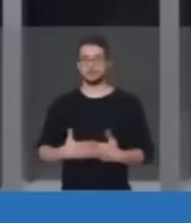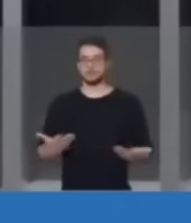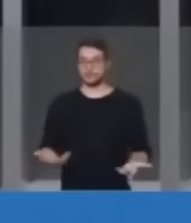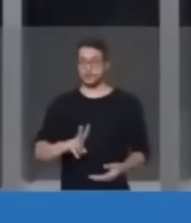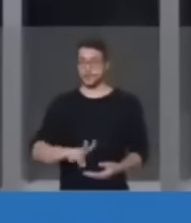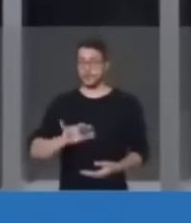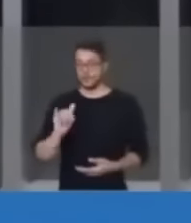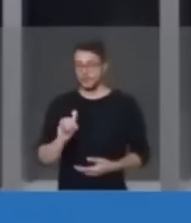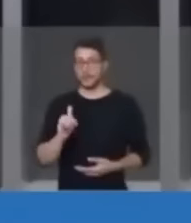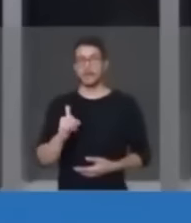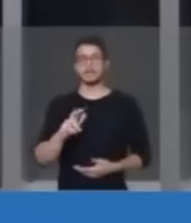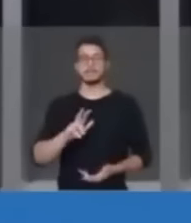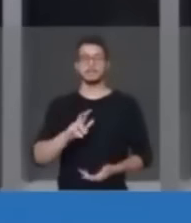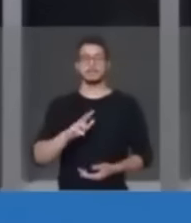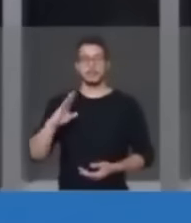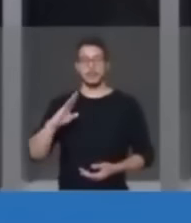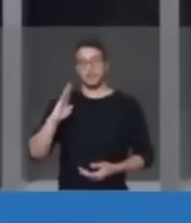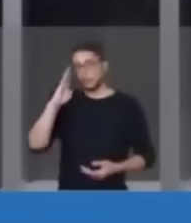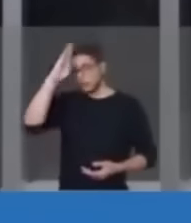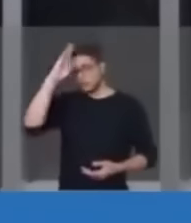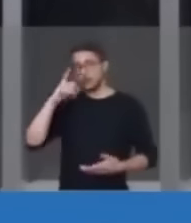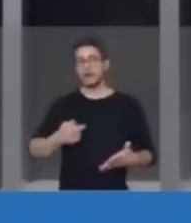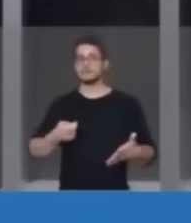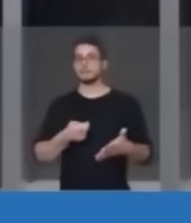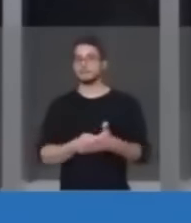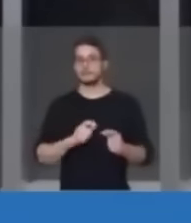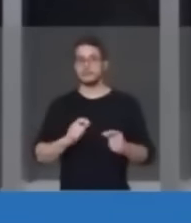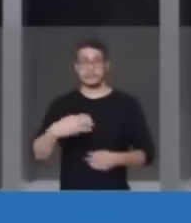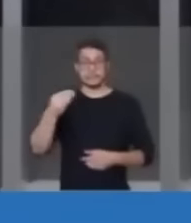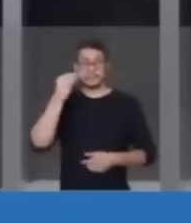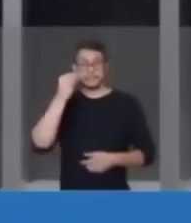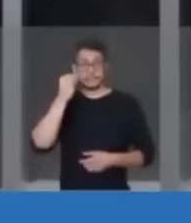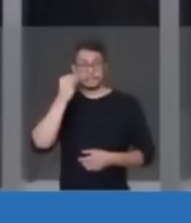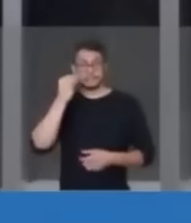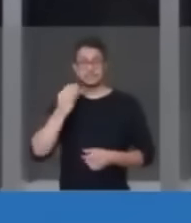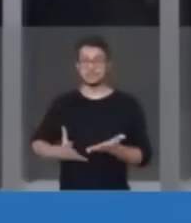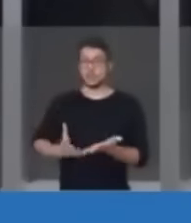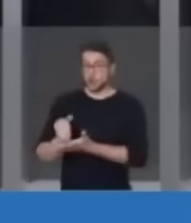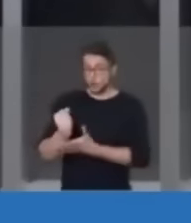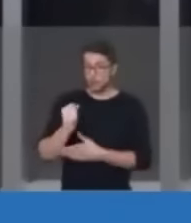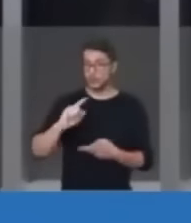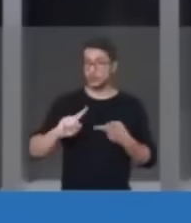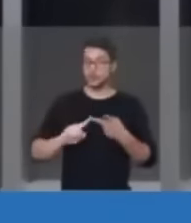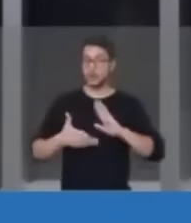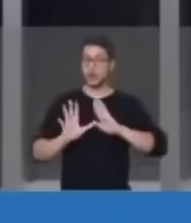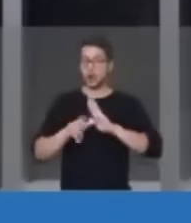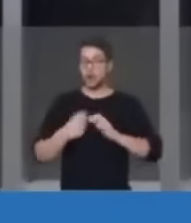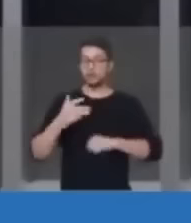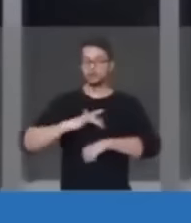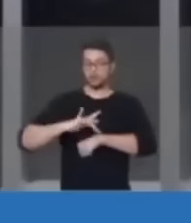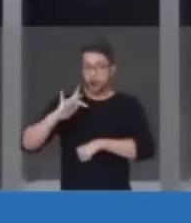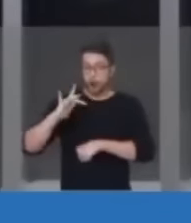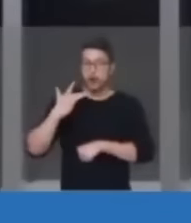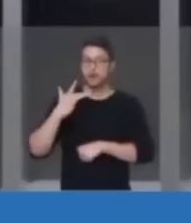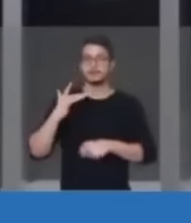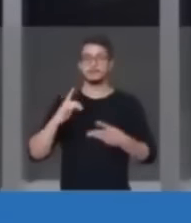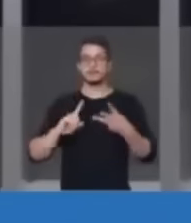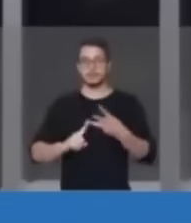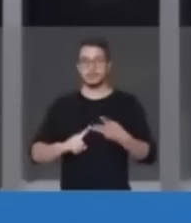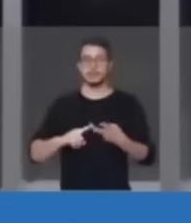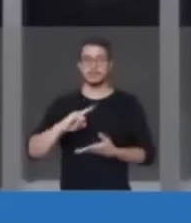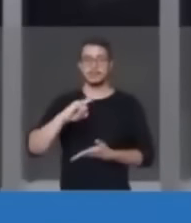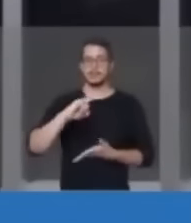de golpe e ao tentar o golpe roubou joias e falsificou cartão de vacina tudo isso está já na peça da pgr